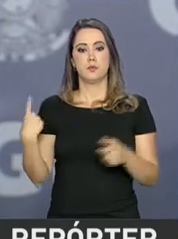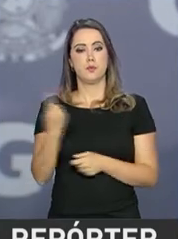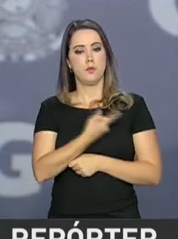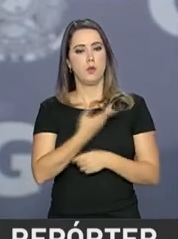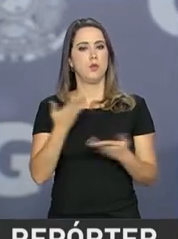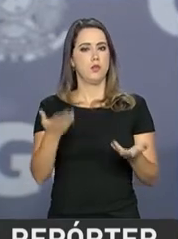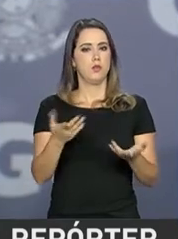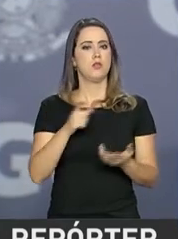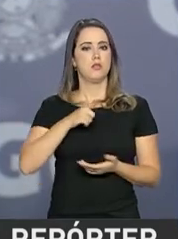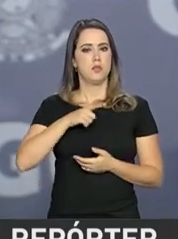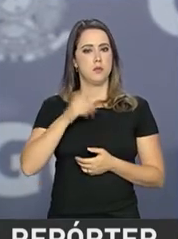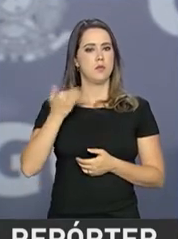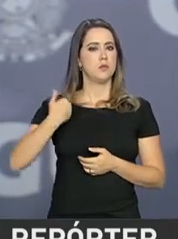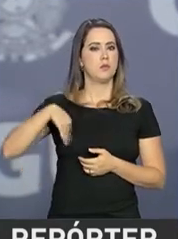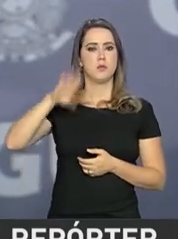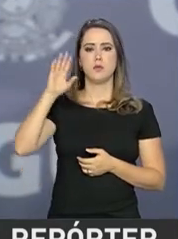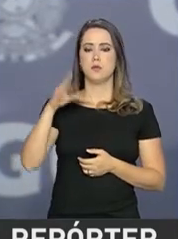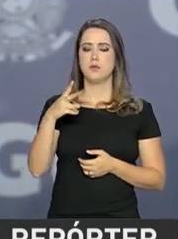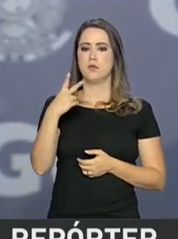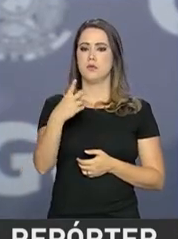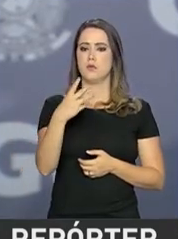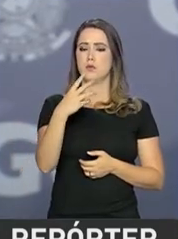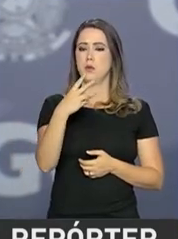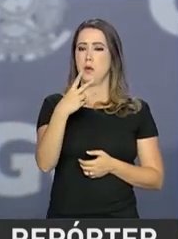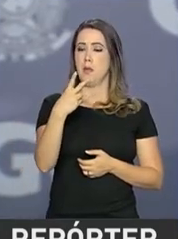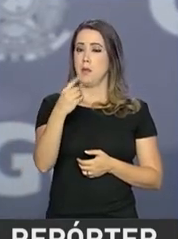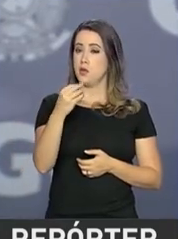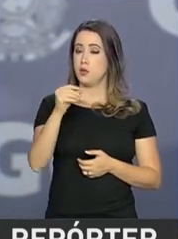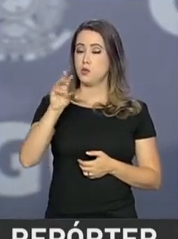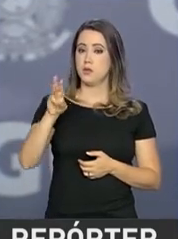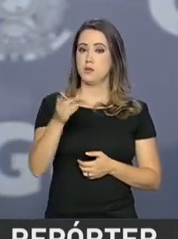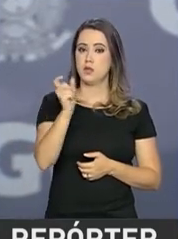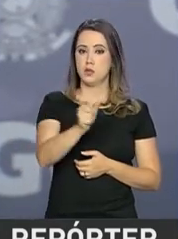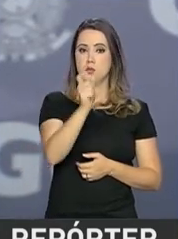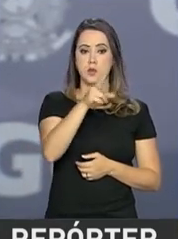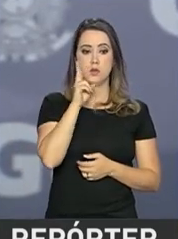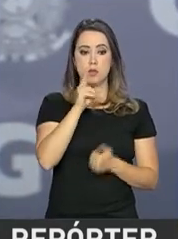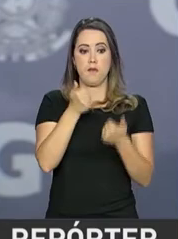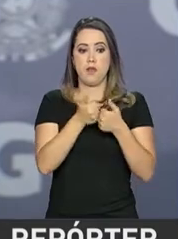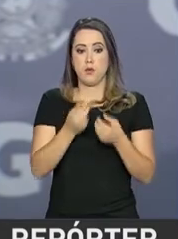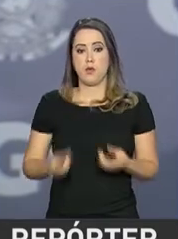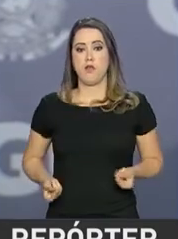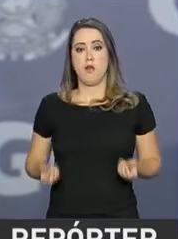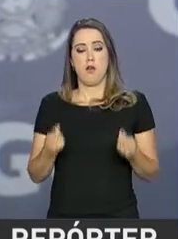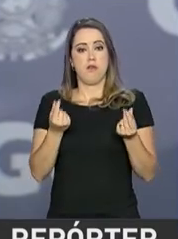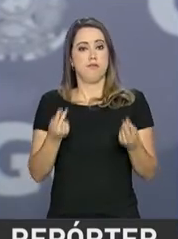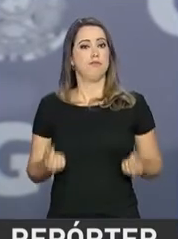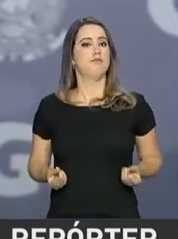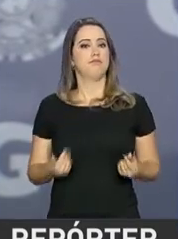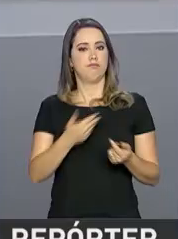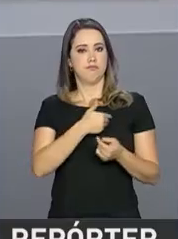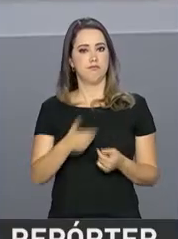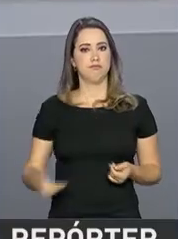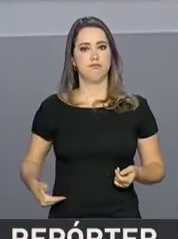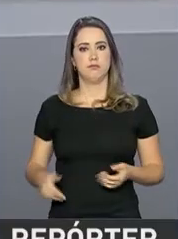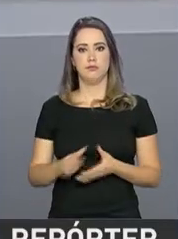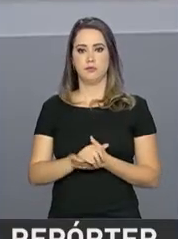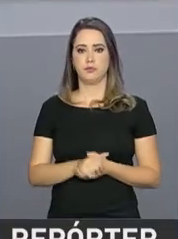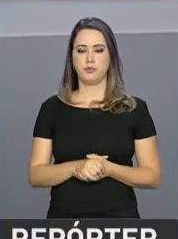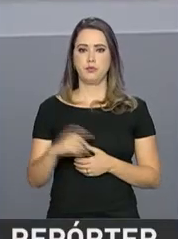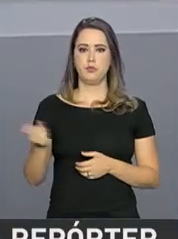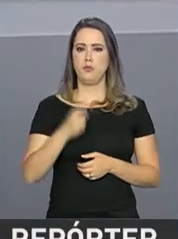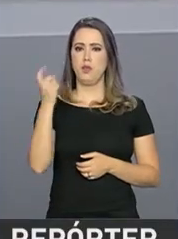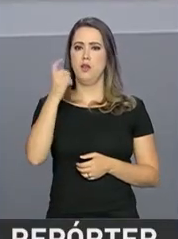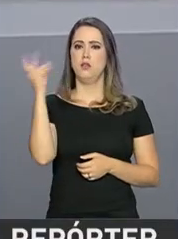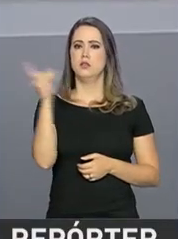nós temos aí mais 200 milhões de auditores olhando os recursos públicos é essencial para que a gente tenha um país mais justo a